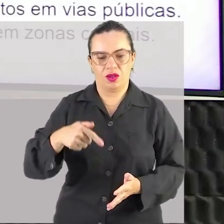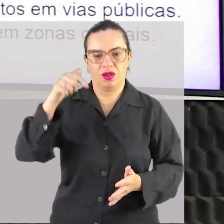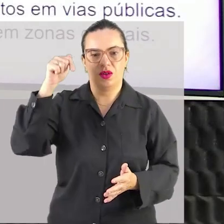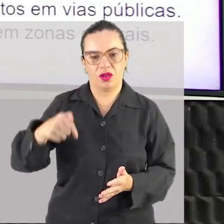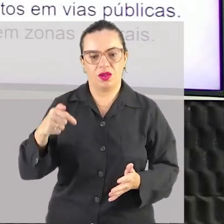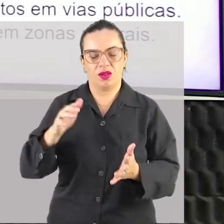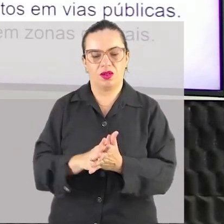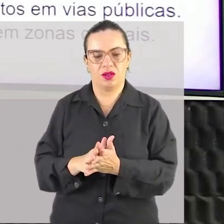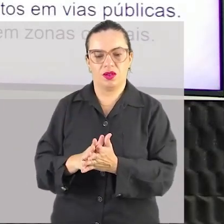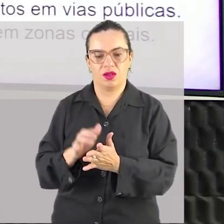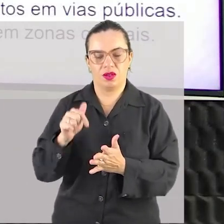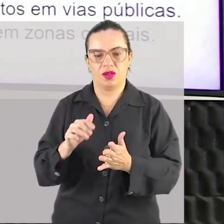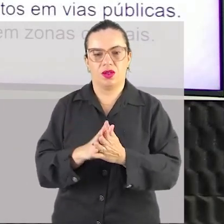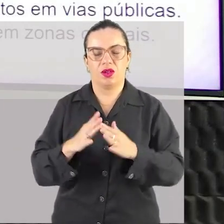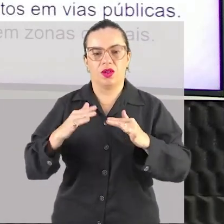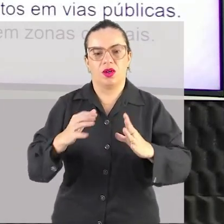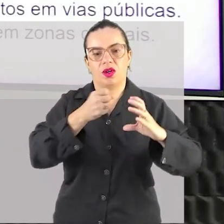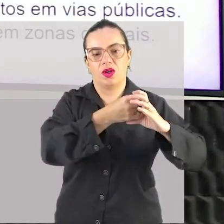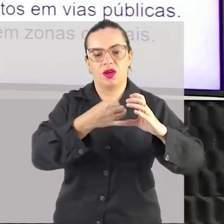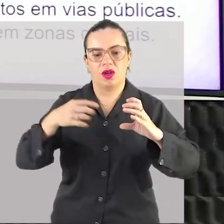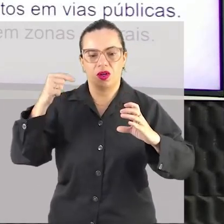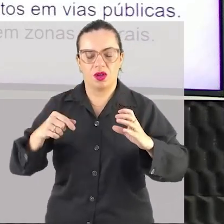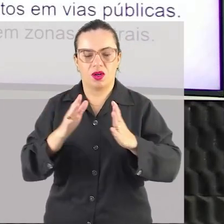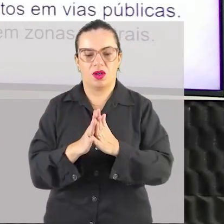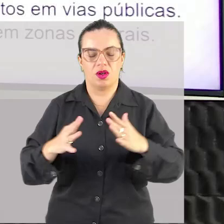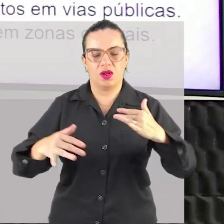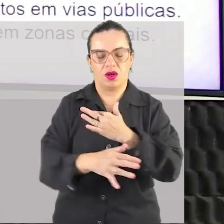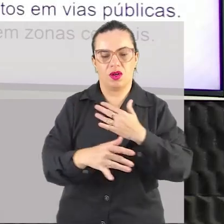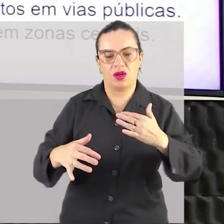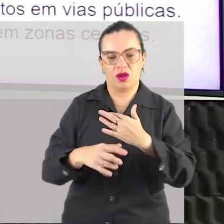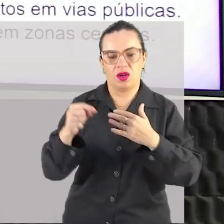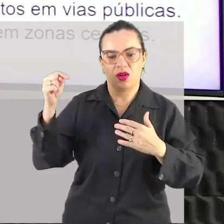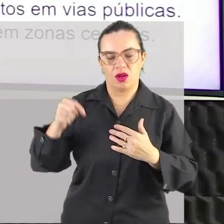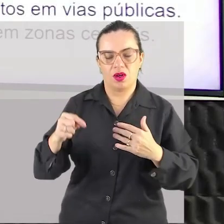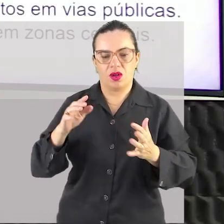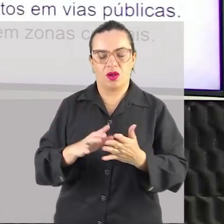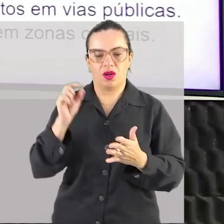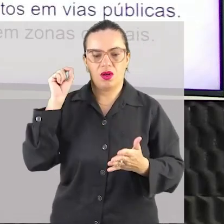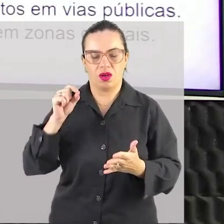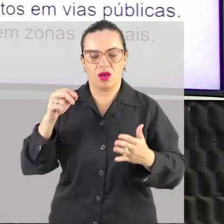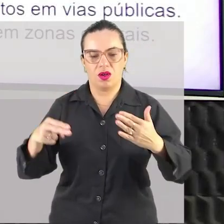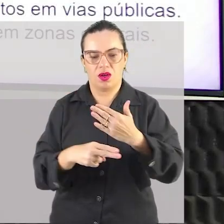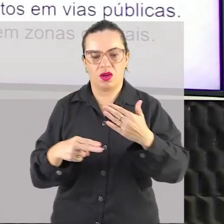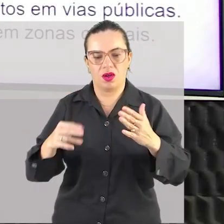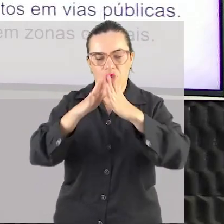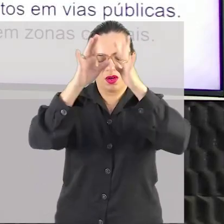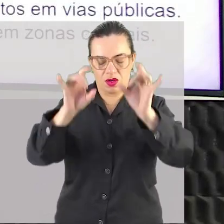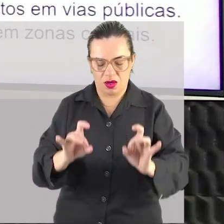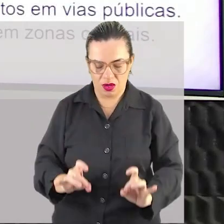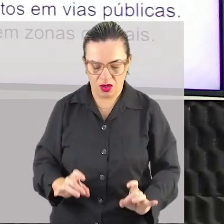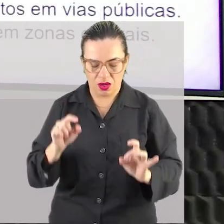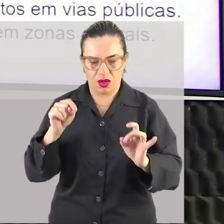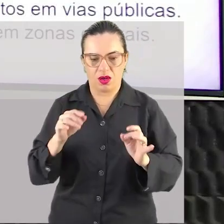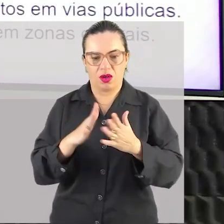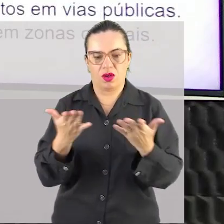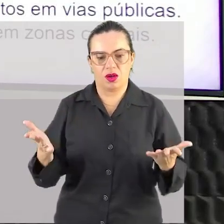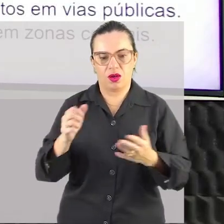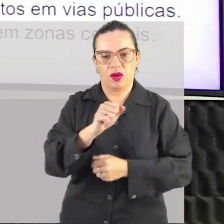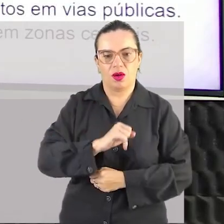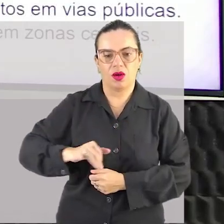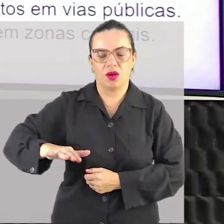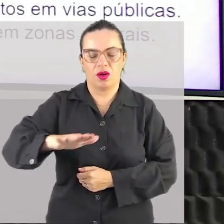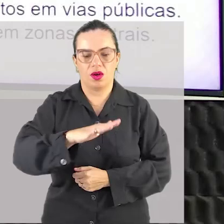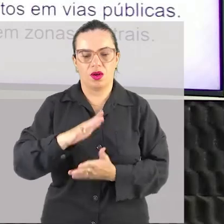nosso território território brasileiro os centros urbanos os grandes centros urbanos em especial por quê Porque